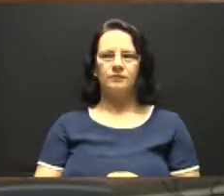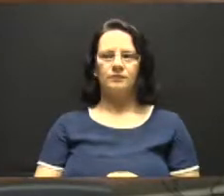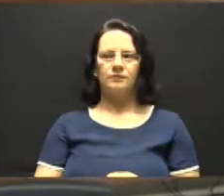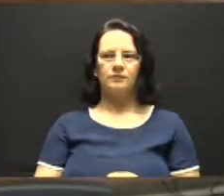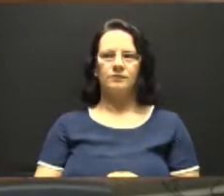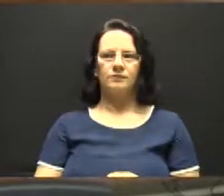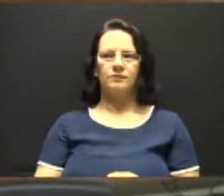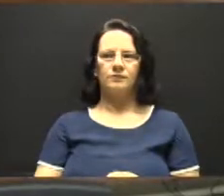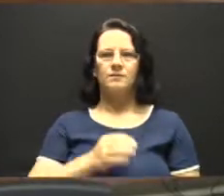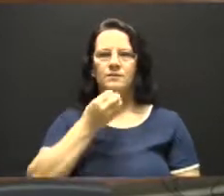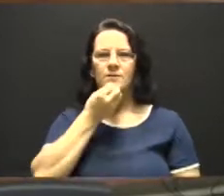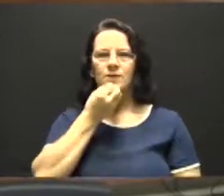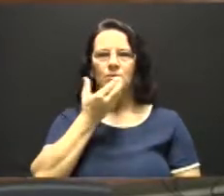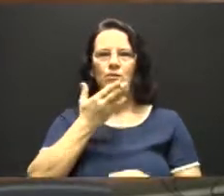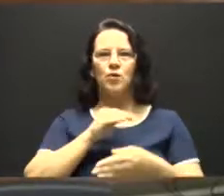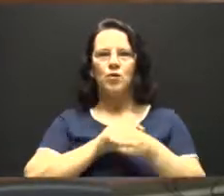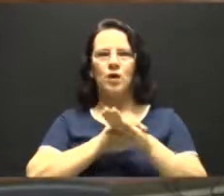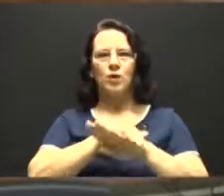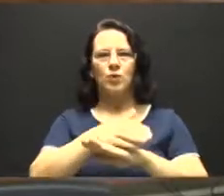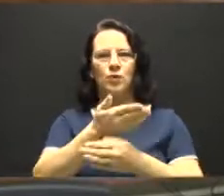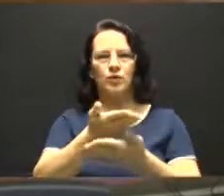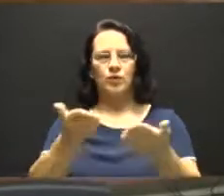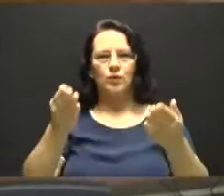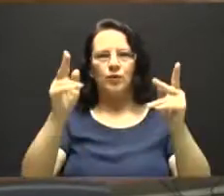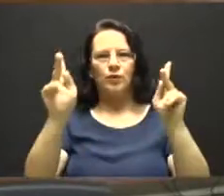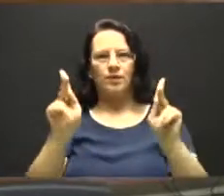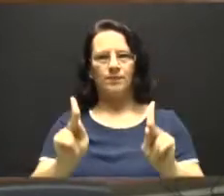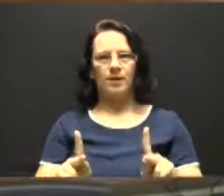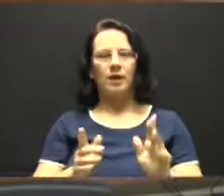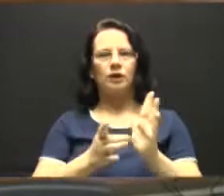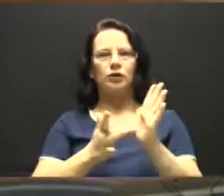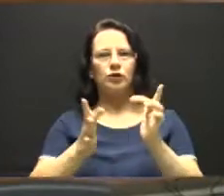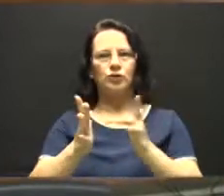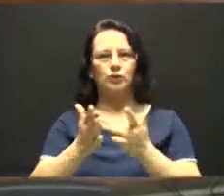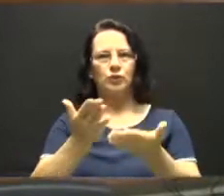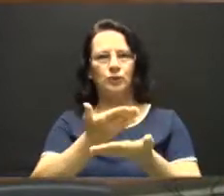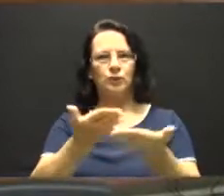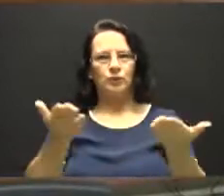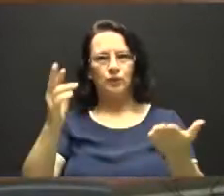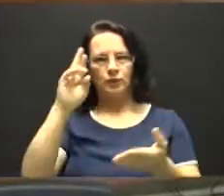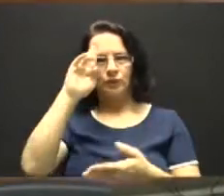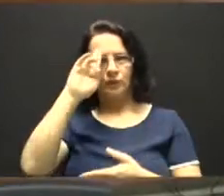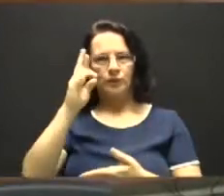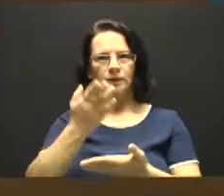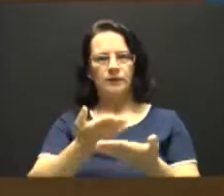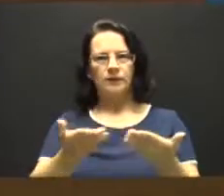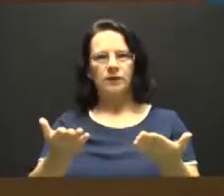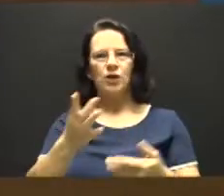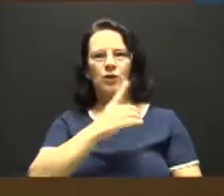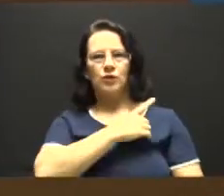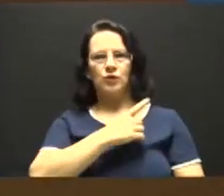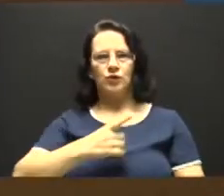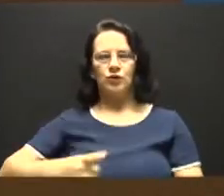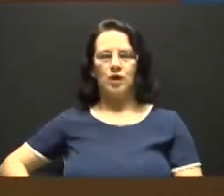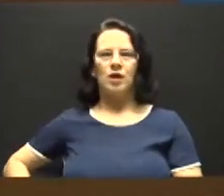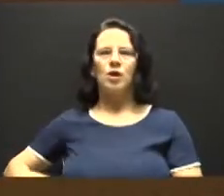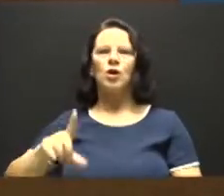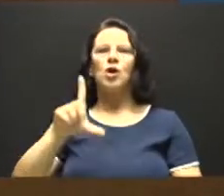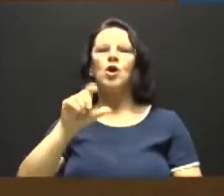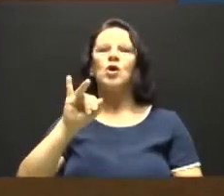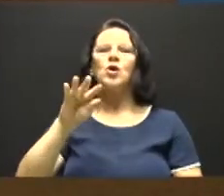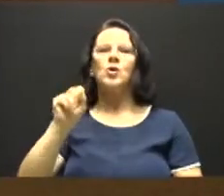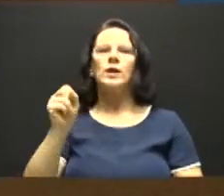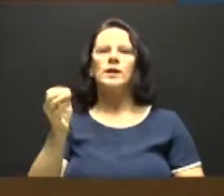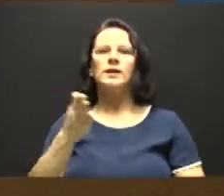boa noite a todos a paz jesus minhas senhoras e meus senhores o diácono luís carlos nunes santana